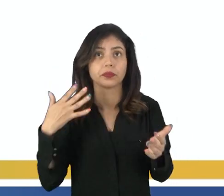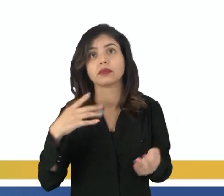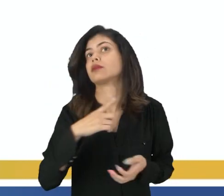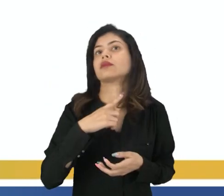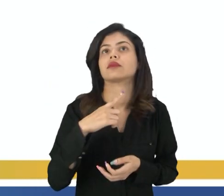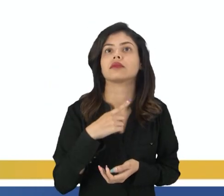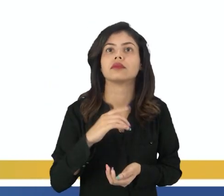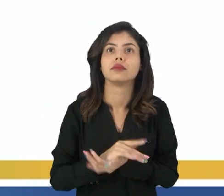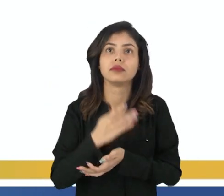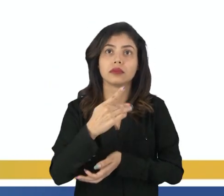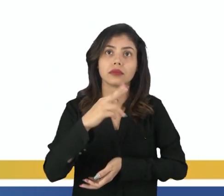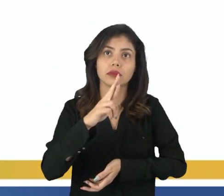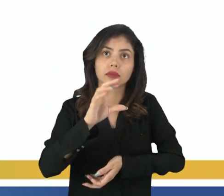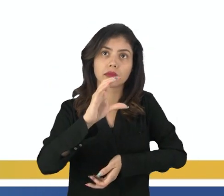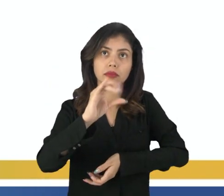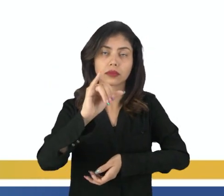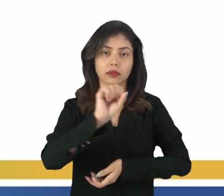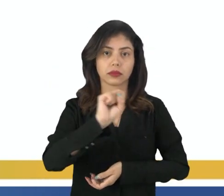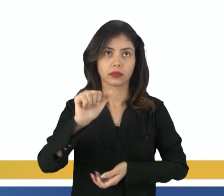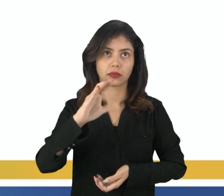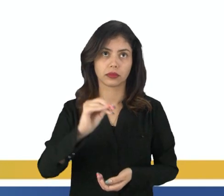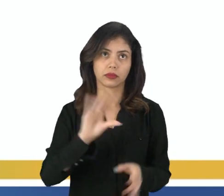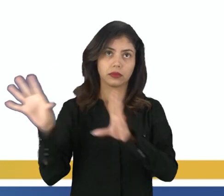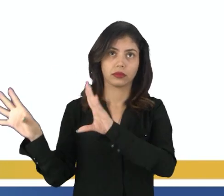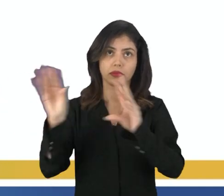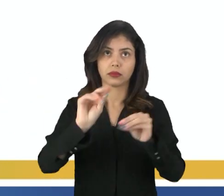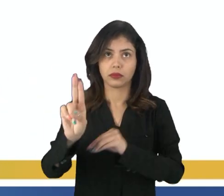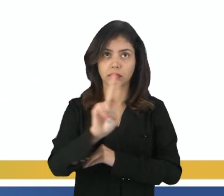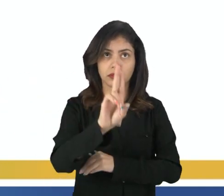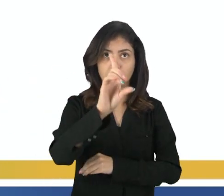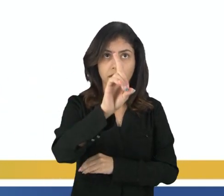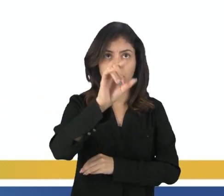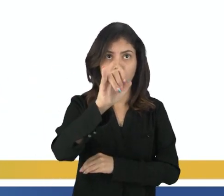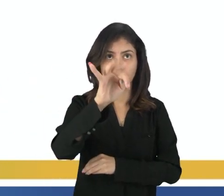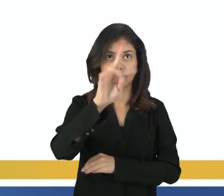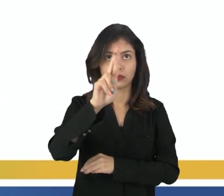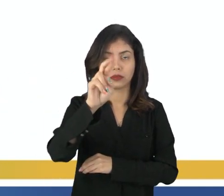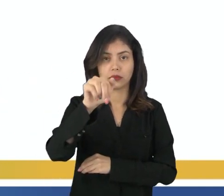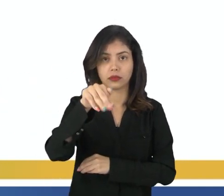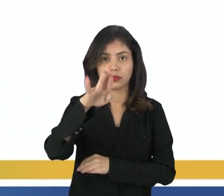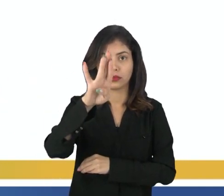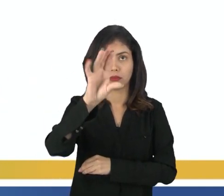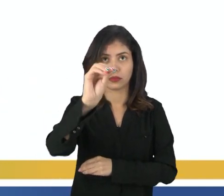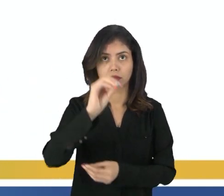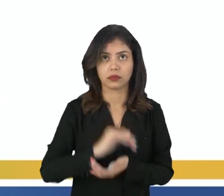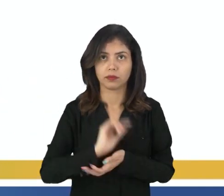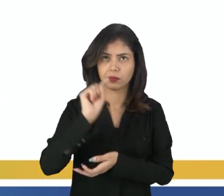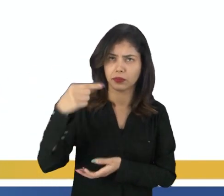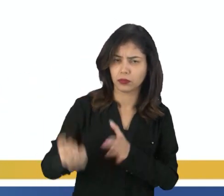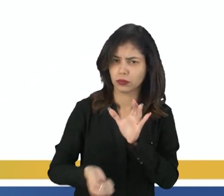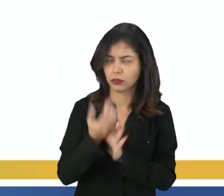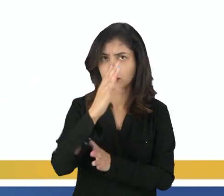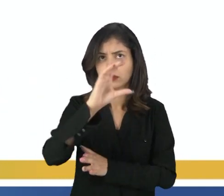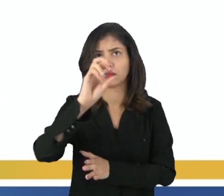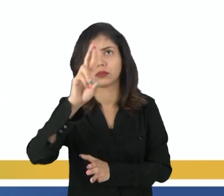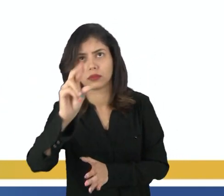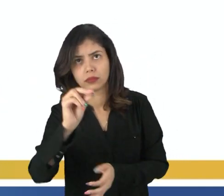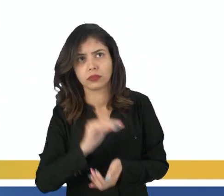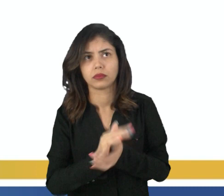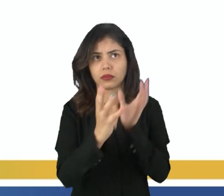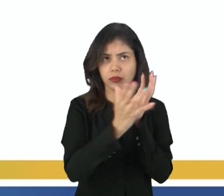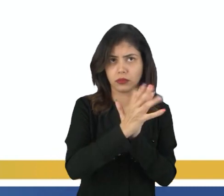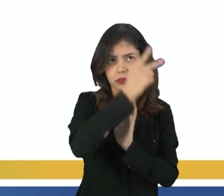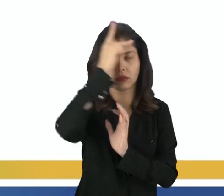de procissão que levava o nome de ditirambo, tá? Depois surgiu o coro,